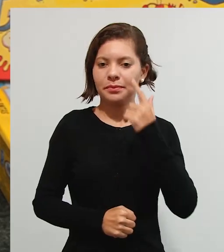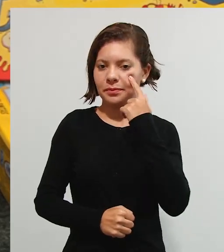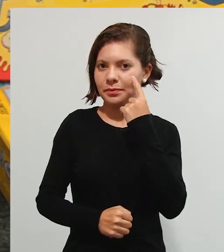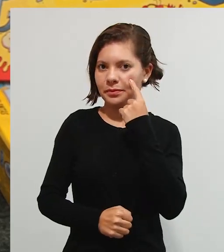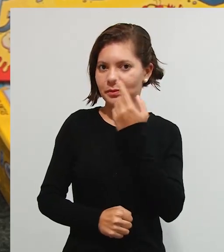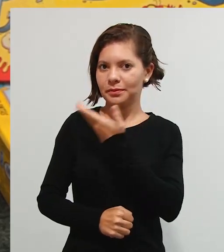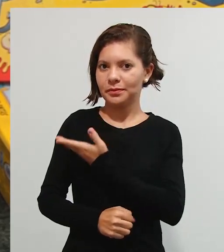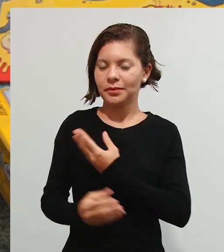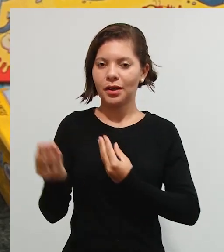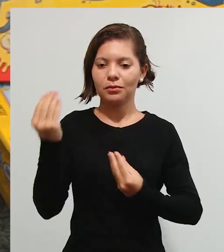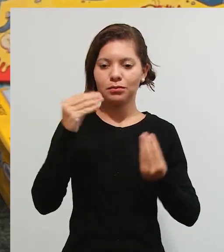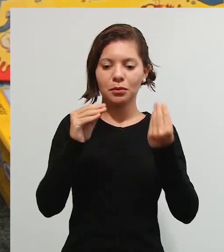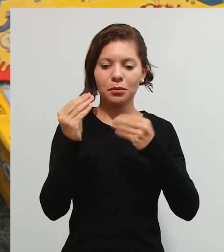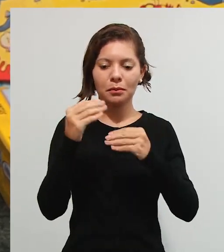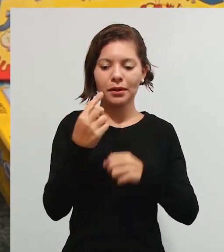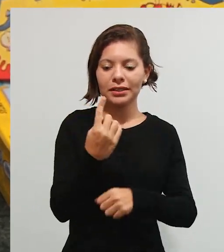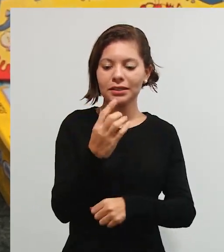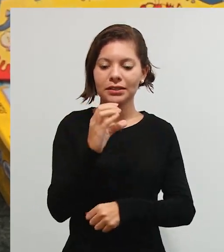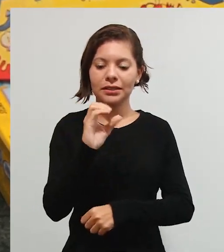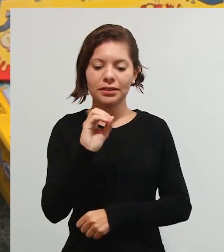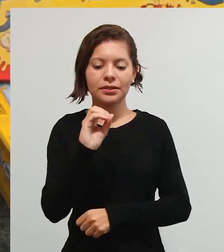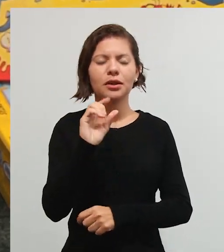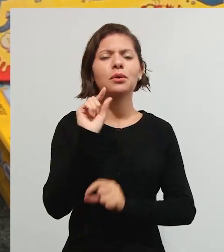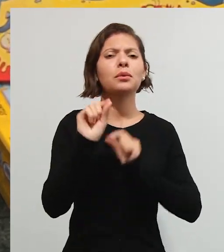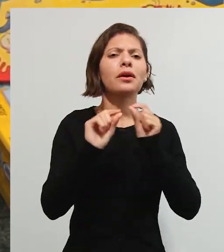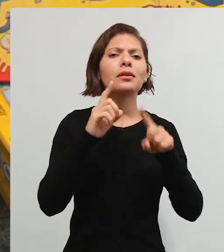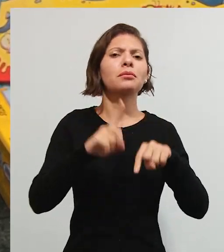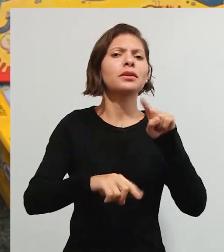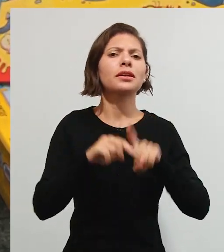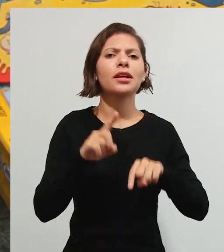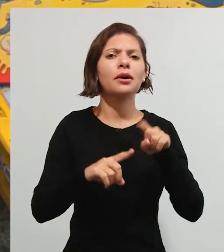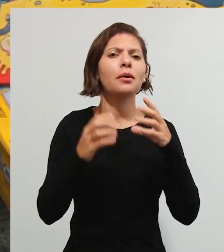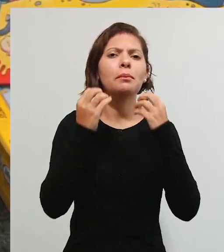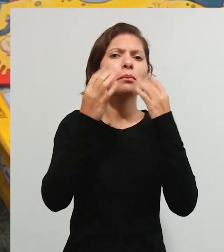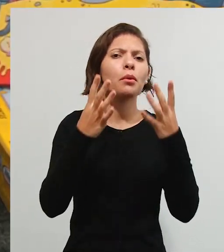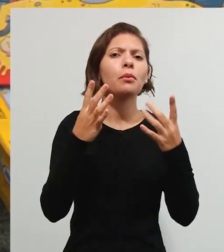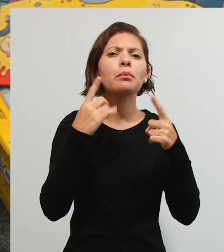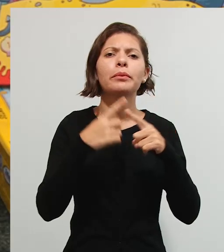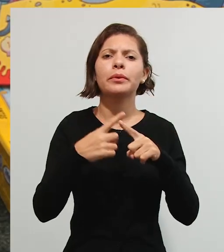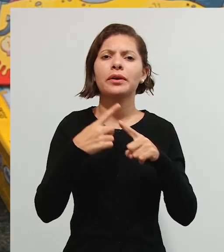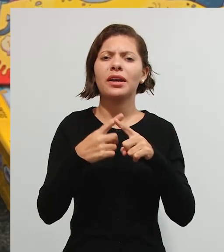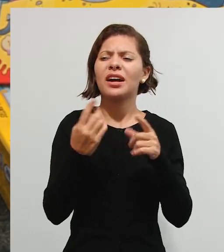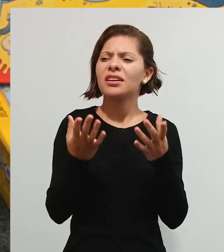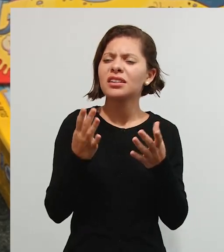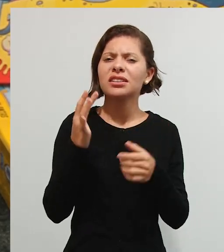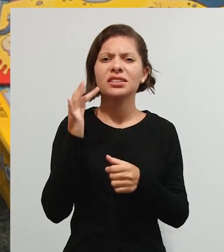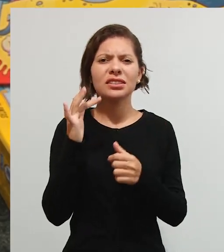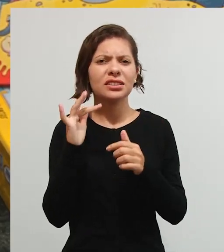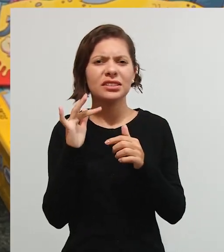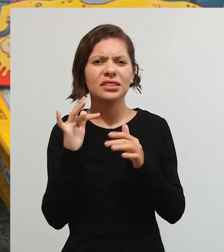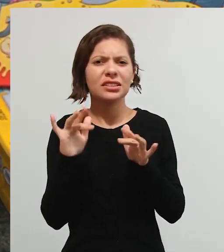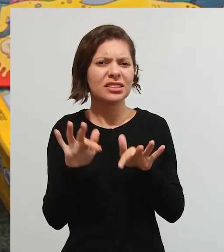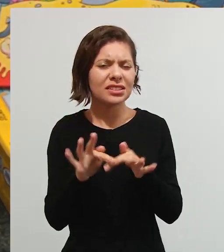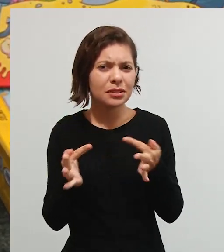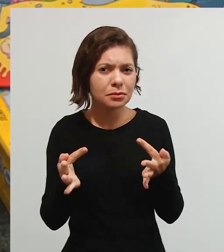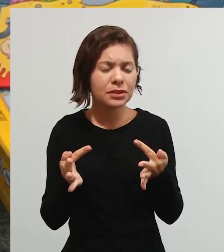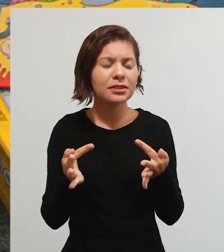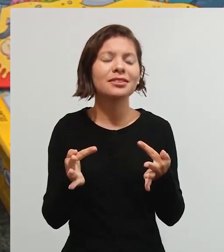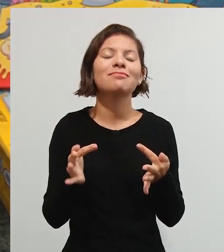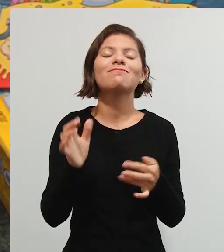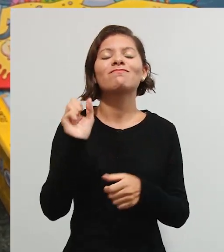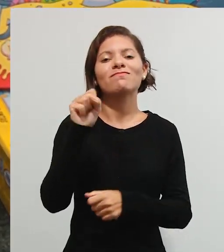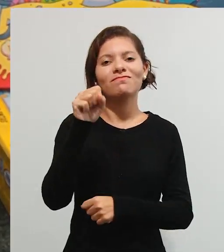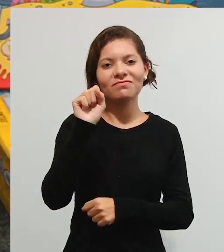que você vai juntar as 10. O que esse material tem de fascinante? Poxa, mas é um material tão simples. Justamente, é um